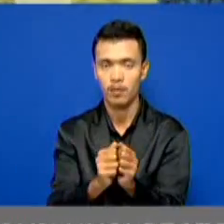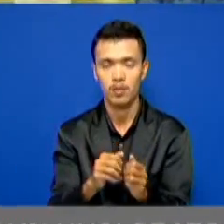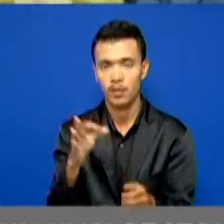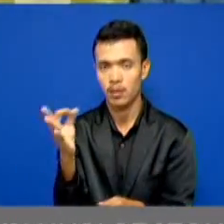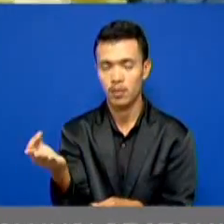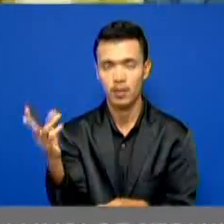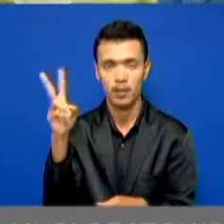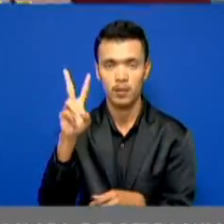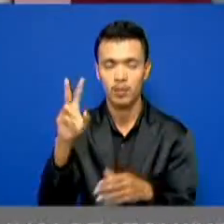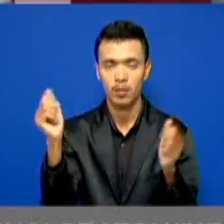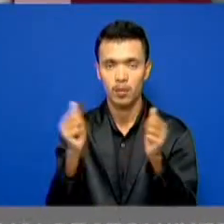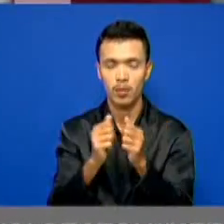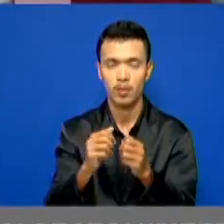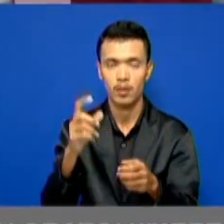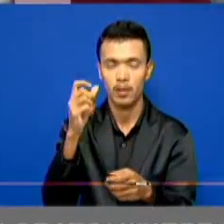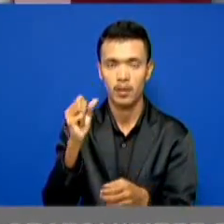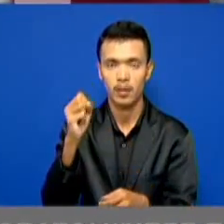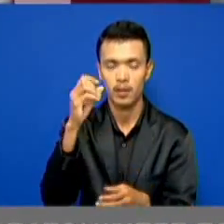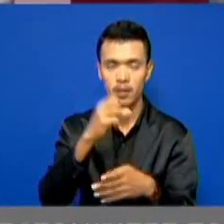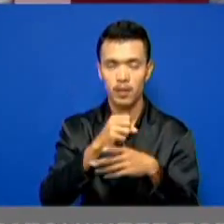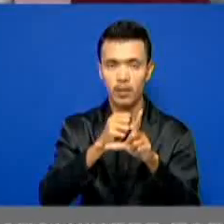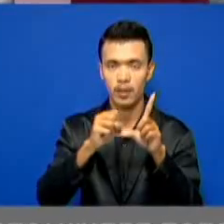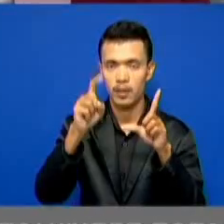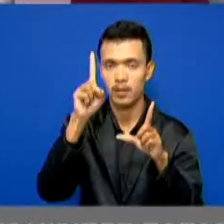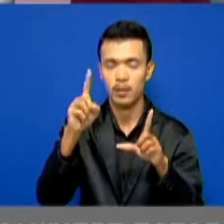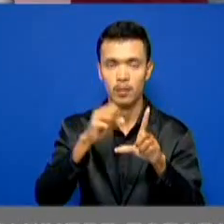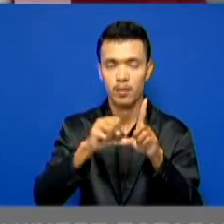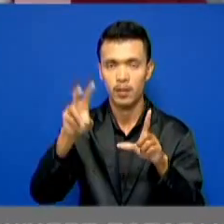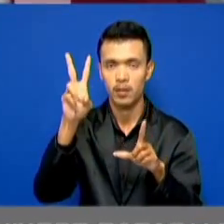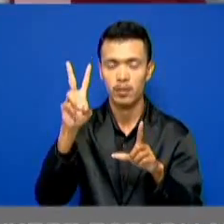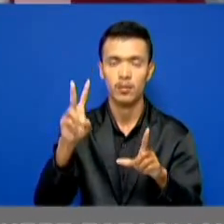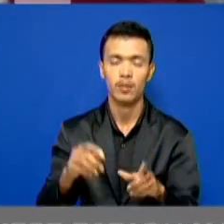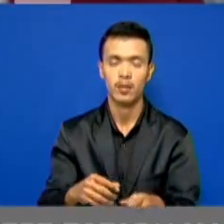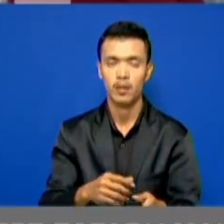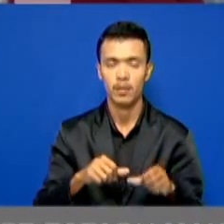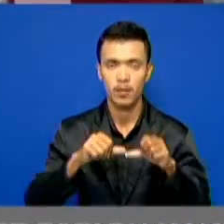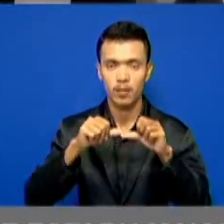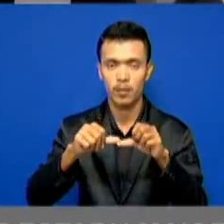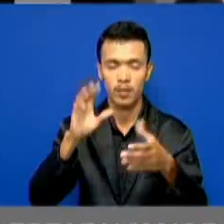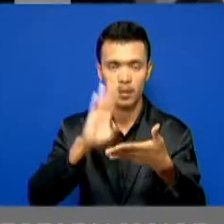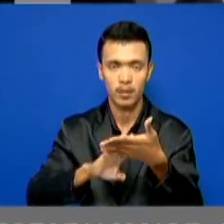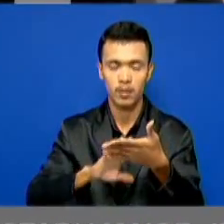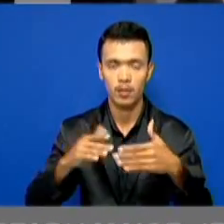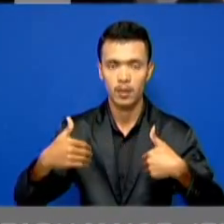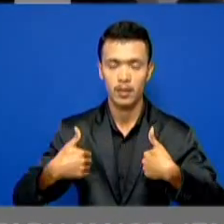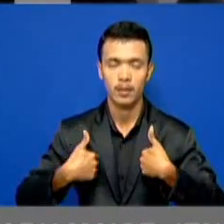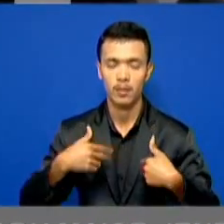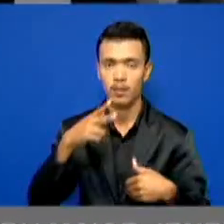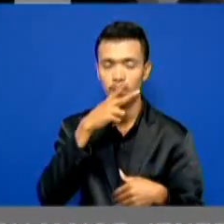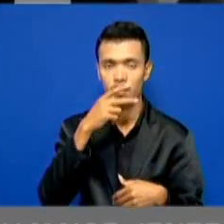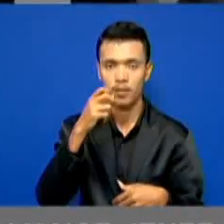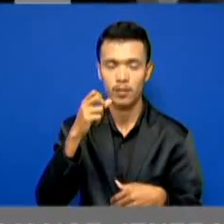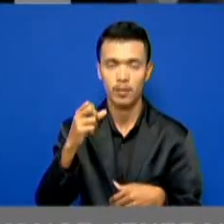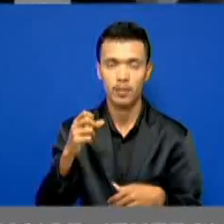Recinrua, o nível estudo licenciatura mestrado. No doutoramento, Nebesiba continua estudo e a Portugal,